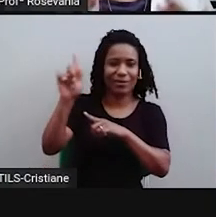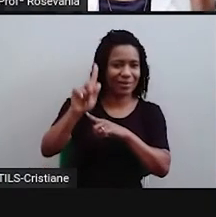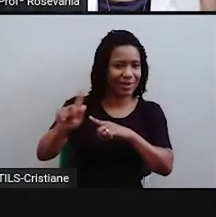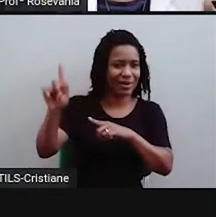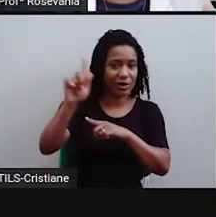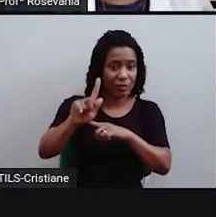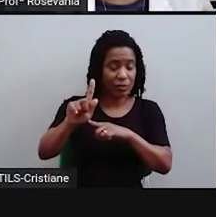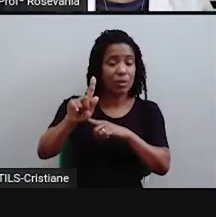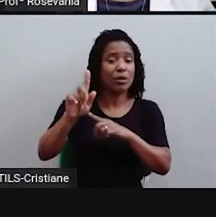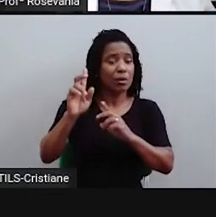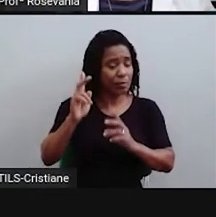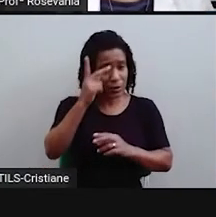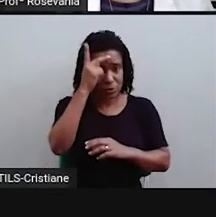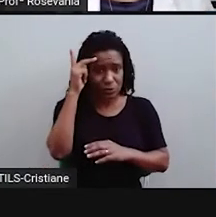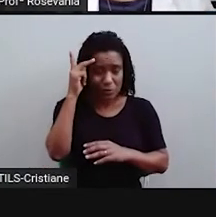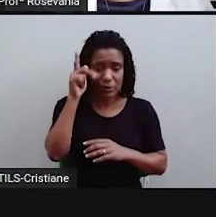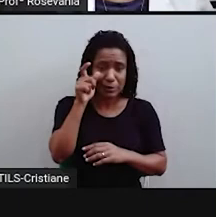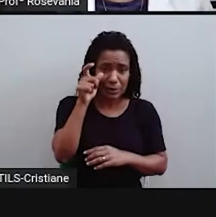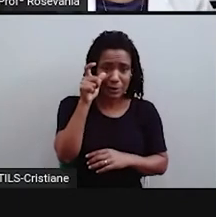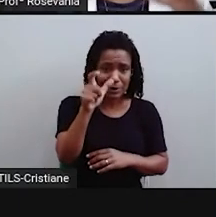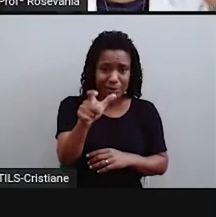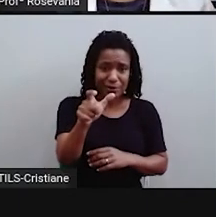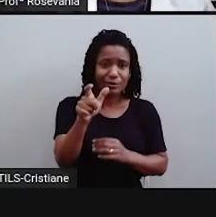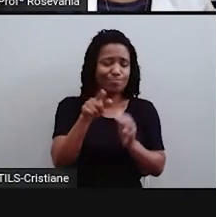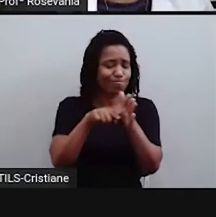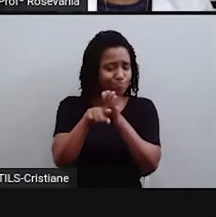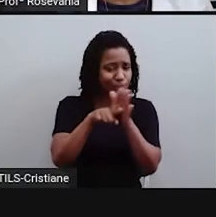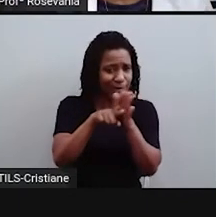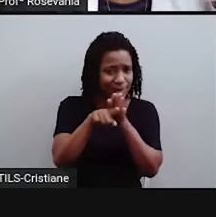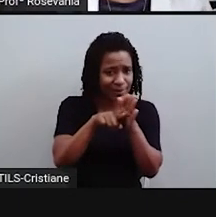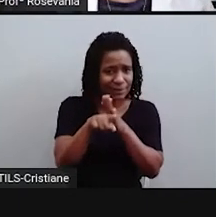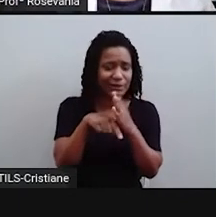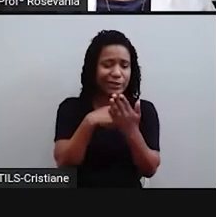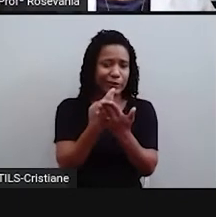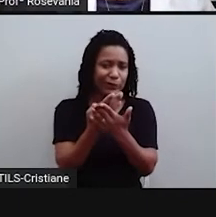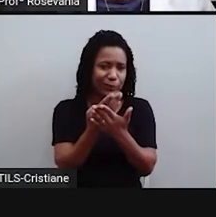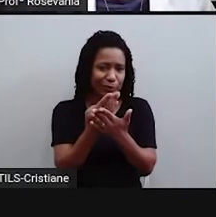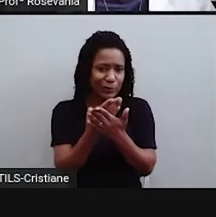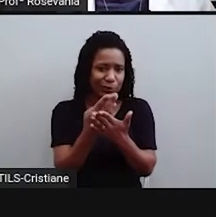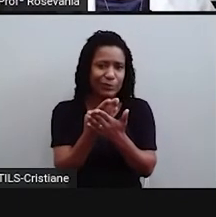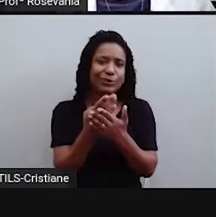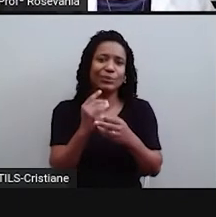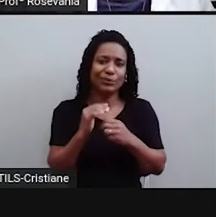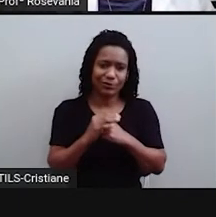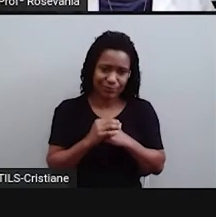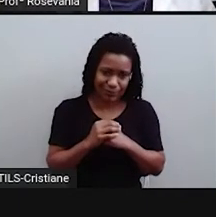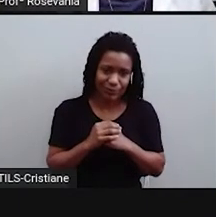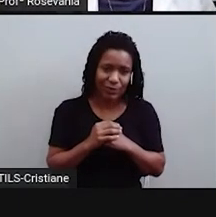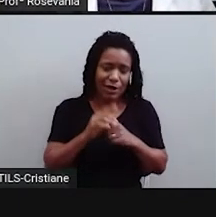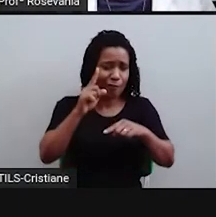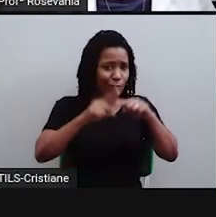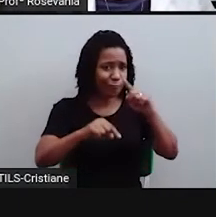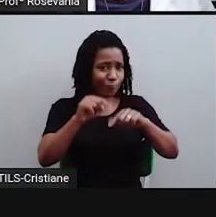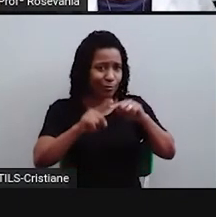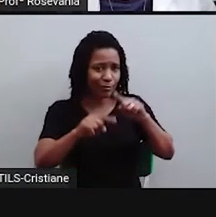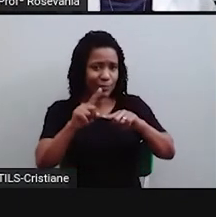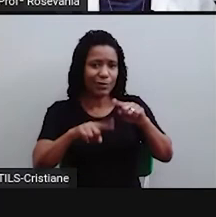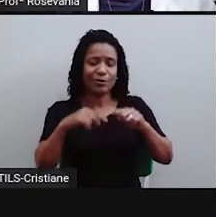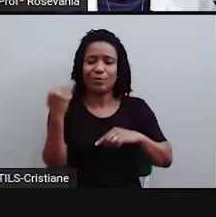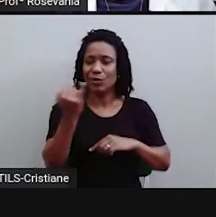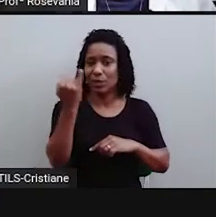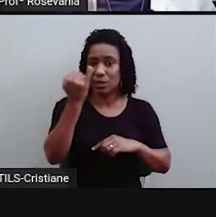a história do ser humano. Mas os recursos, ou seja, os equipamentos para essa orientação foram se alterando,